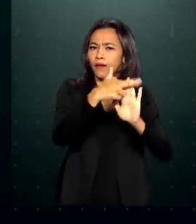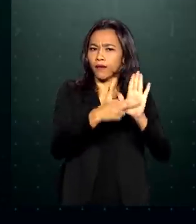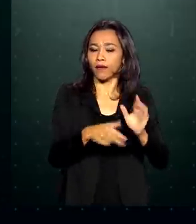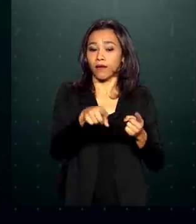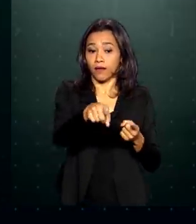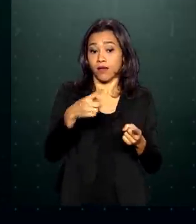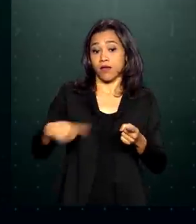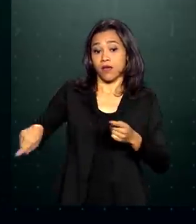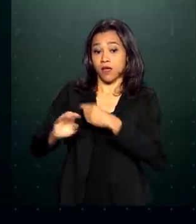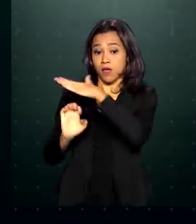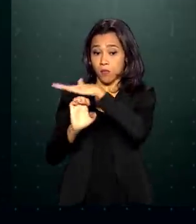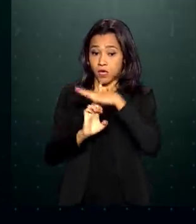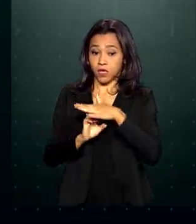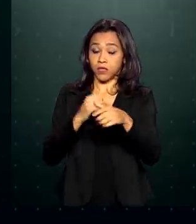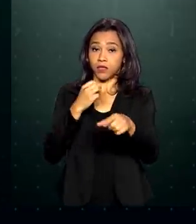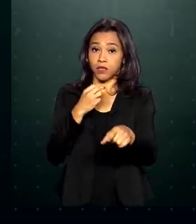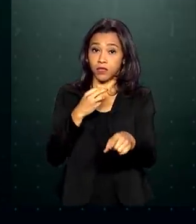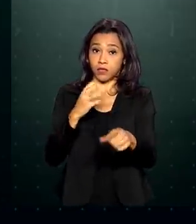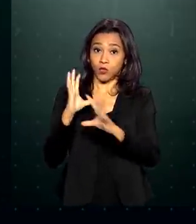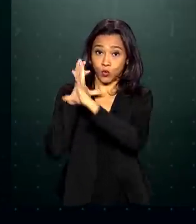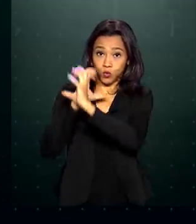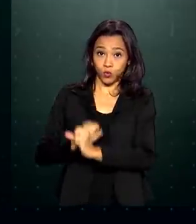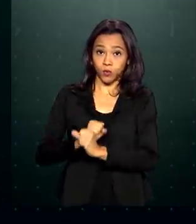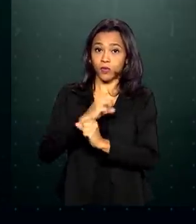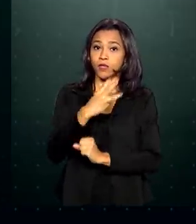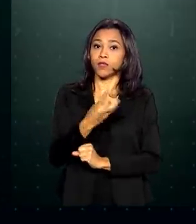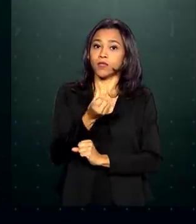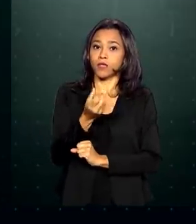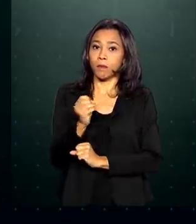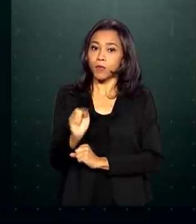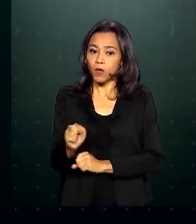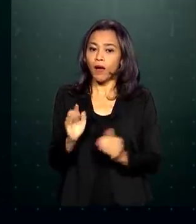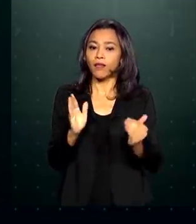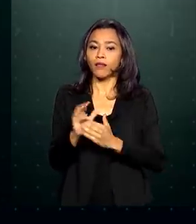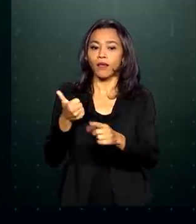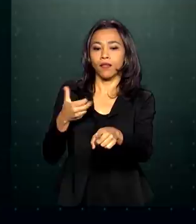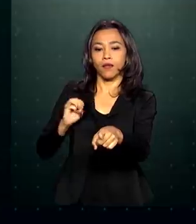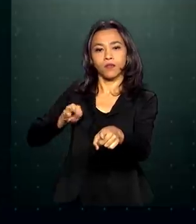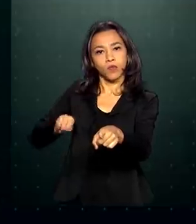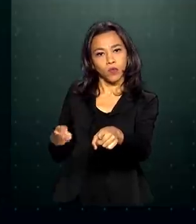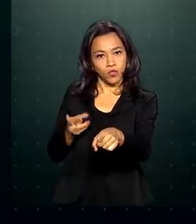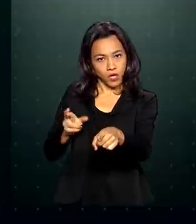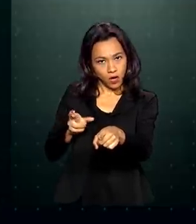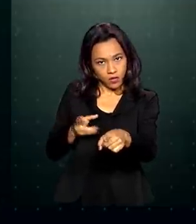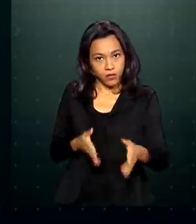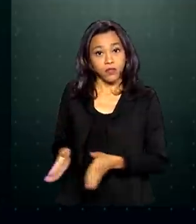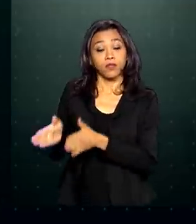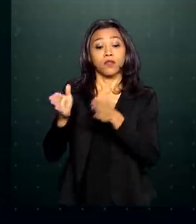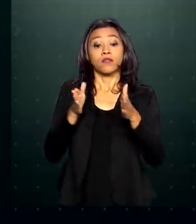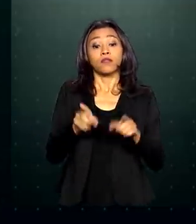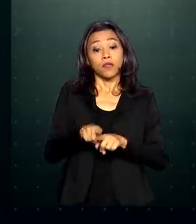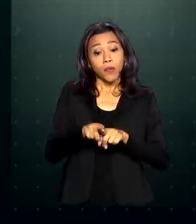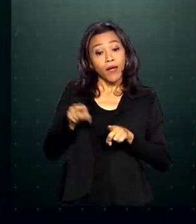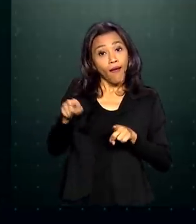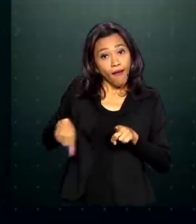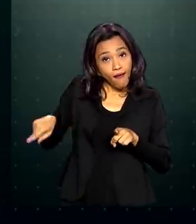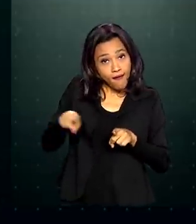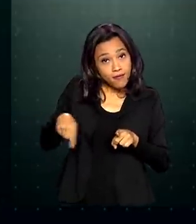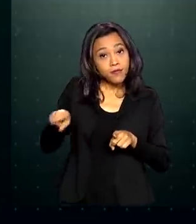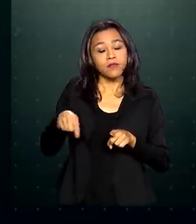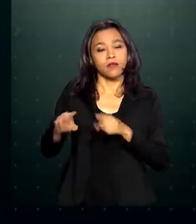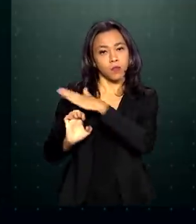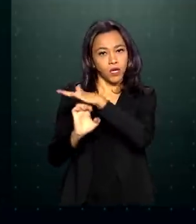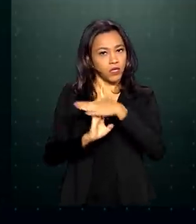receita bruta anual de 360 mil a 10 milhões de reais. Em contrapartida, elas ficam